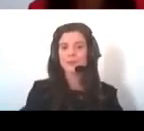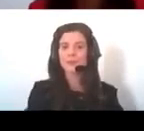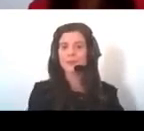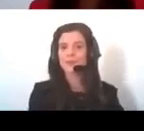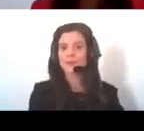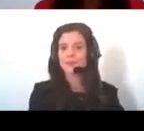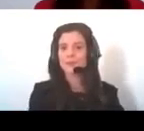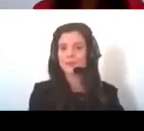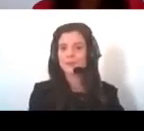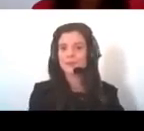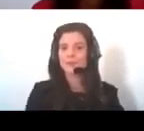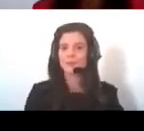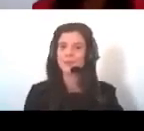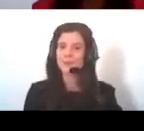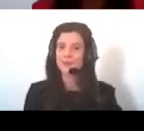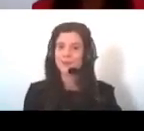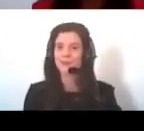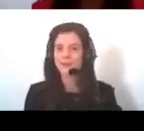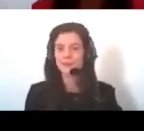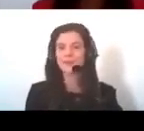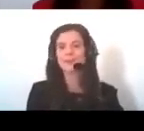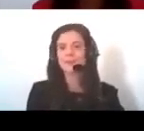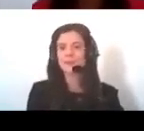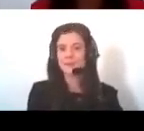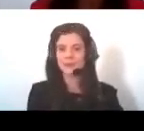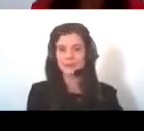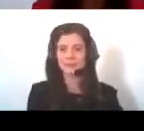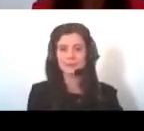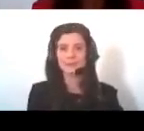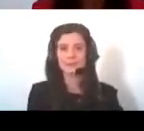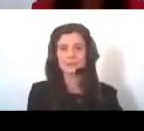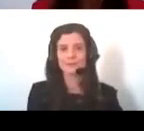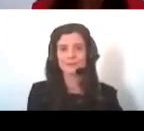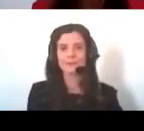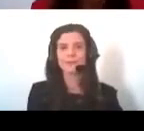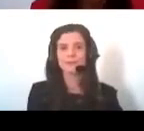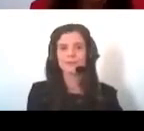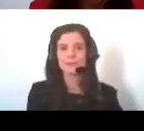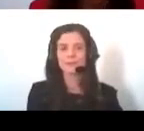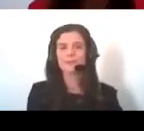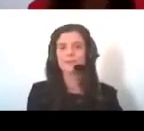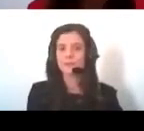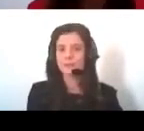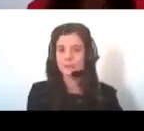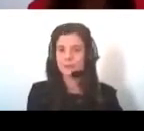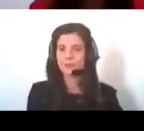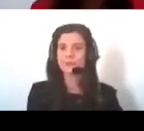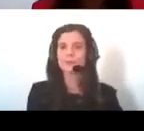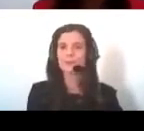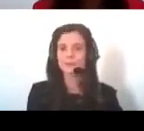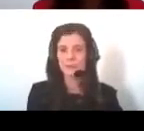Ok, e aí agora vamos conhecer um pouquinho, então, em relação à empresa que vocês estão ingressando, né? Vamos conhecer um pouquinho em relação